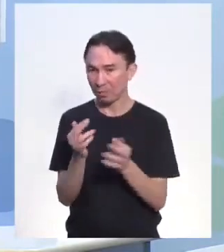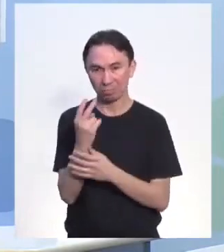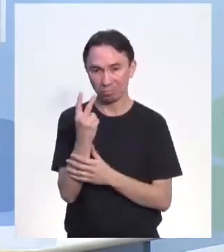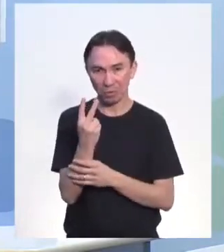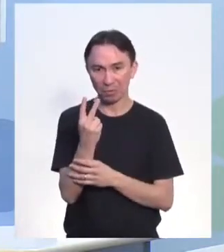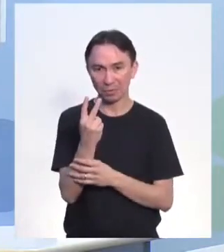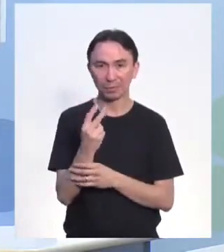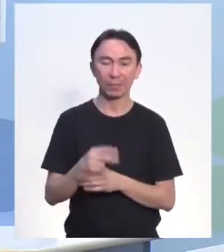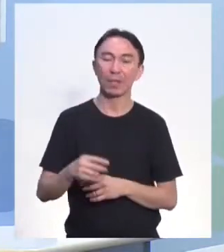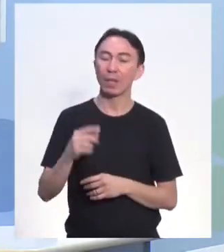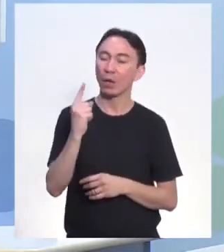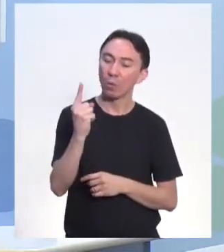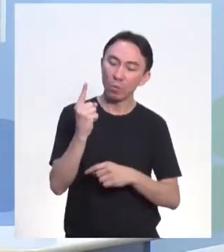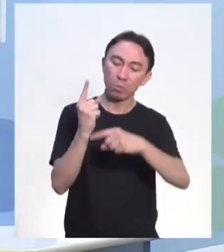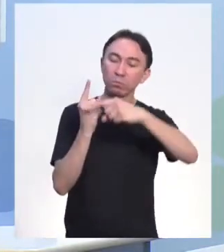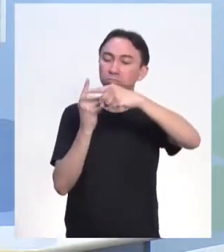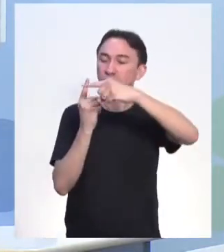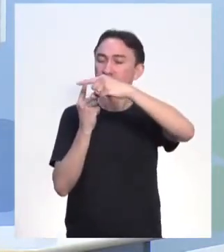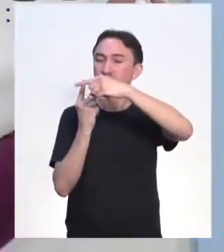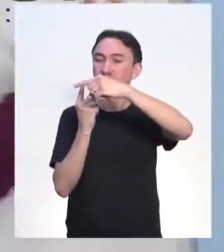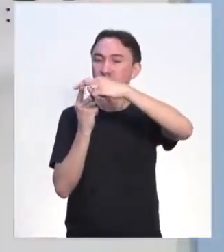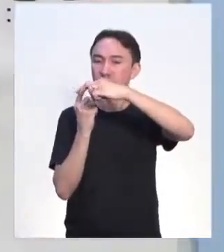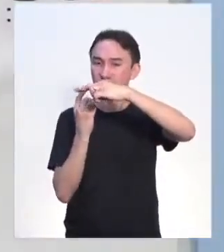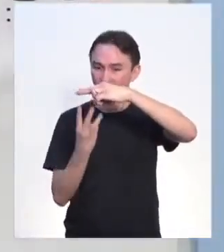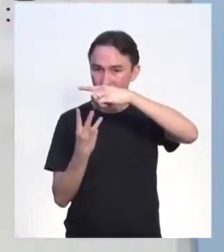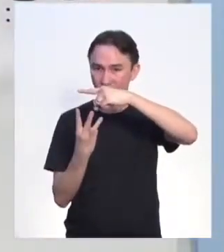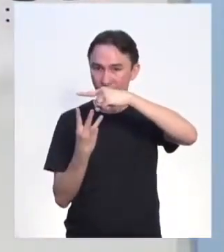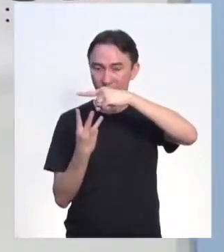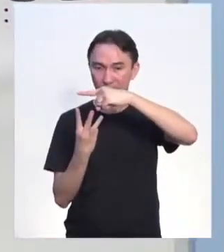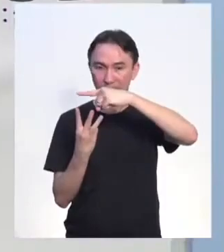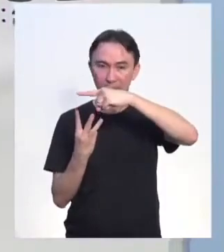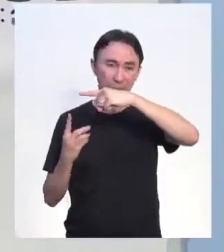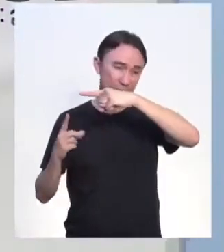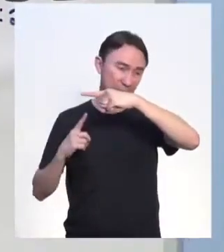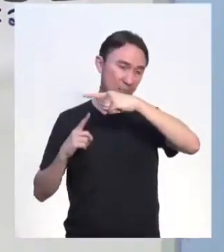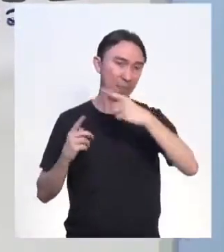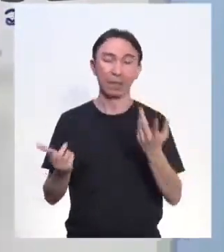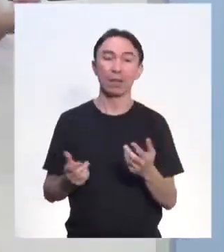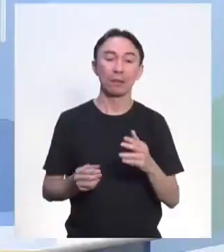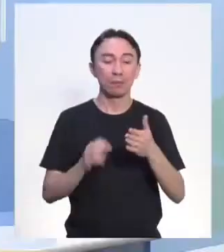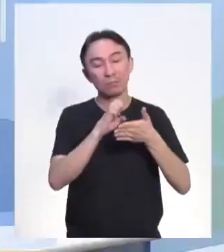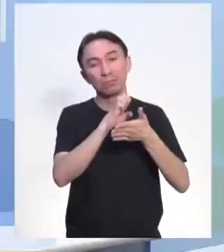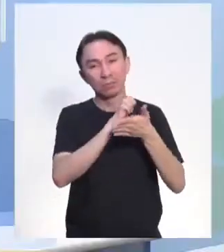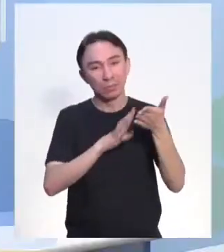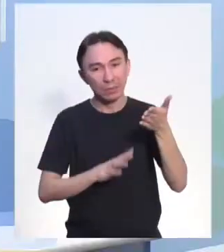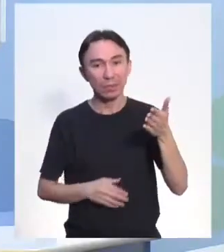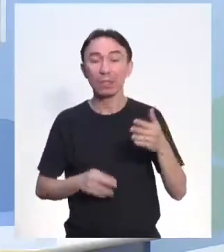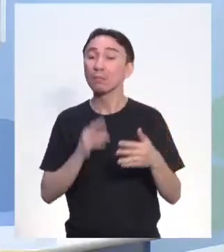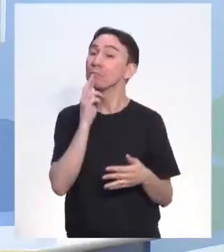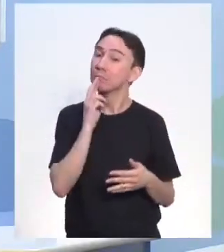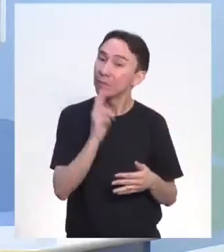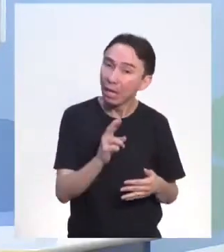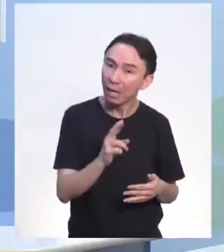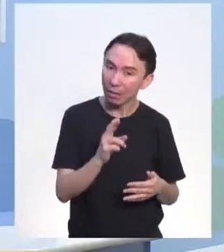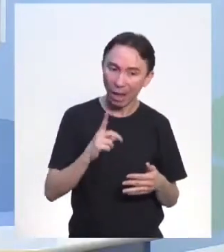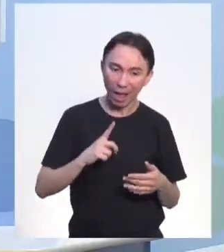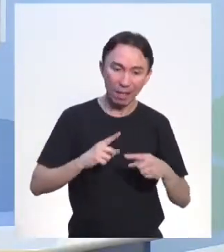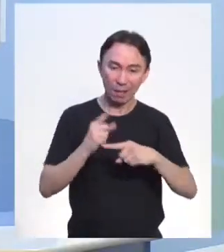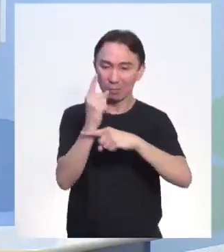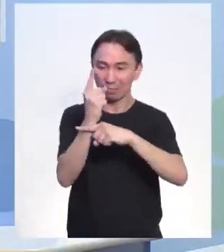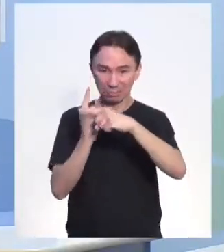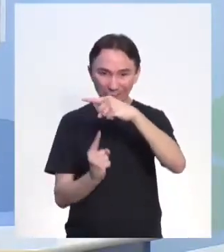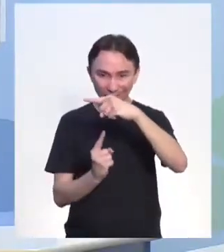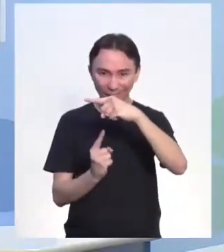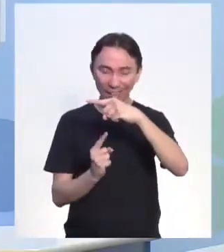vai dar 1 terço. É a minha fração simplificada. Se for um exercício que o resultado está em fração, você vai encontrar como alternativa 1